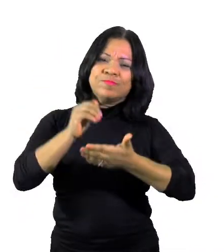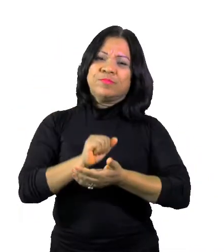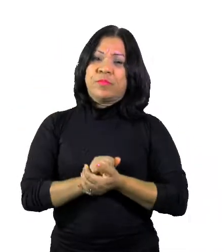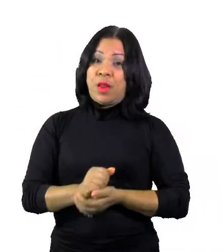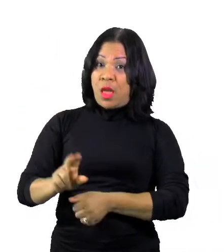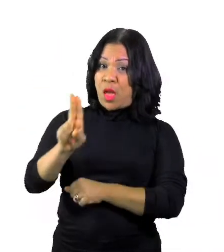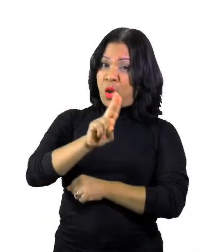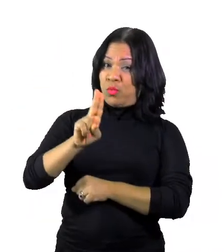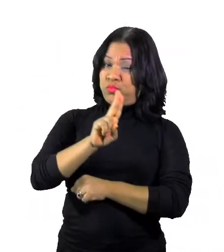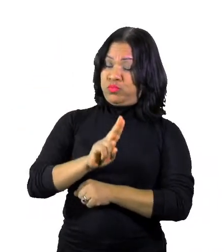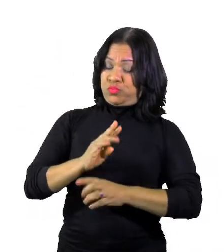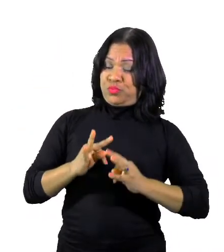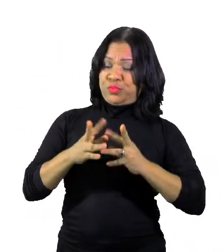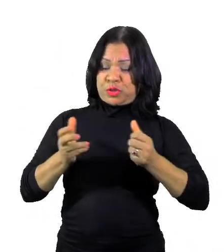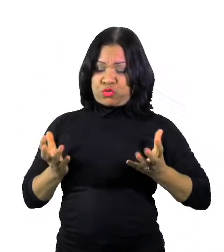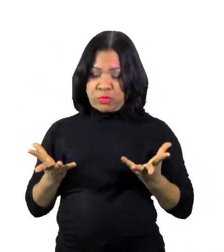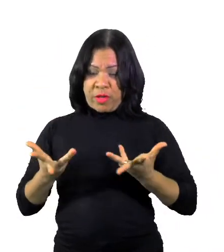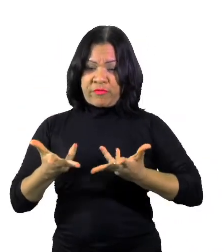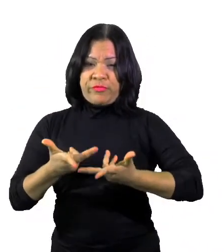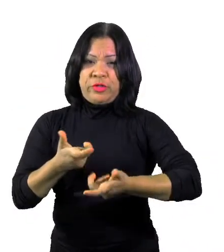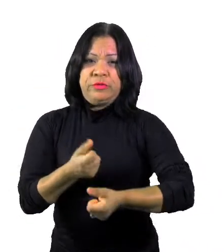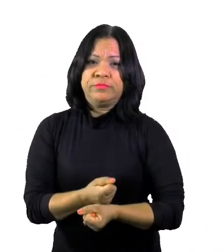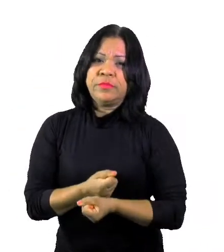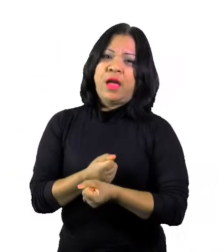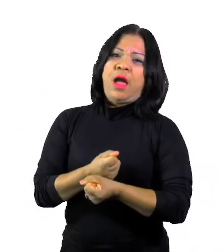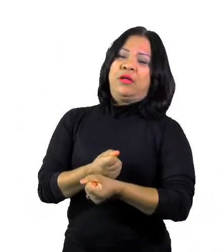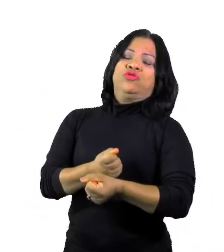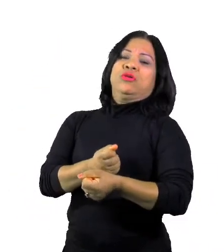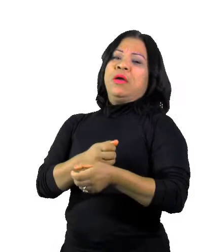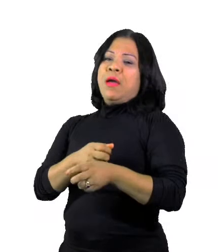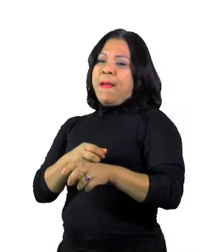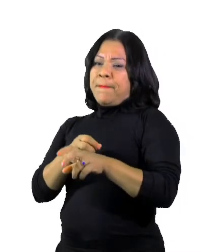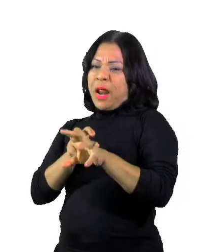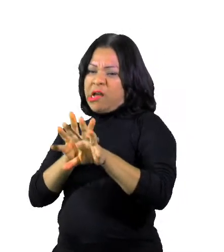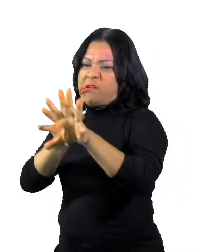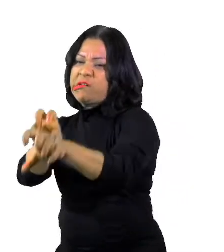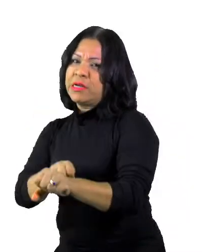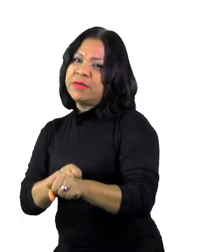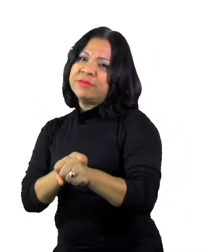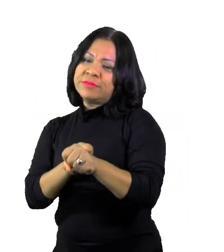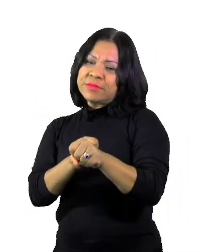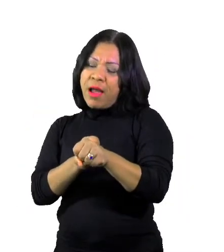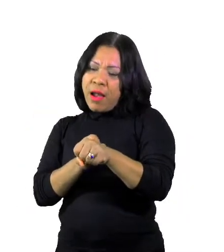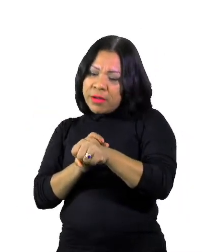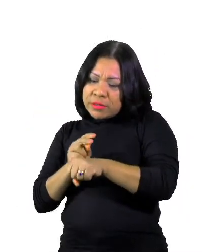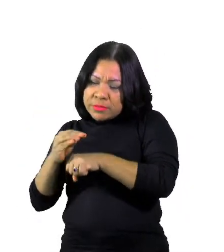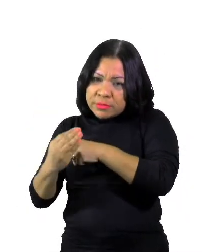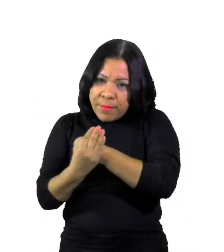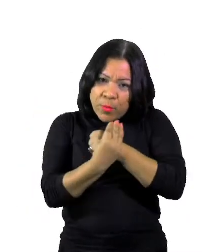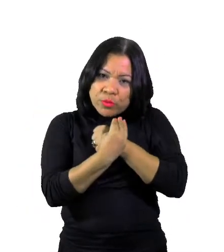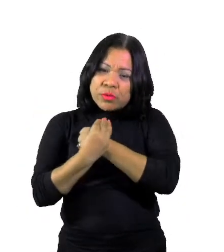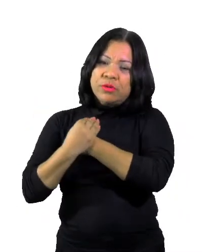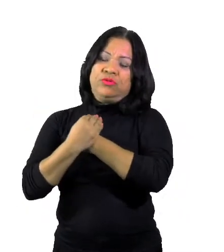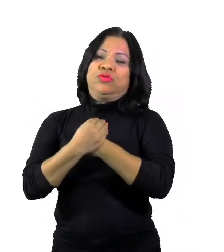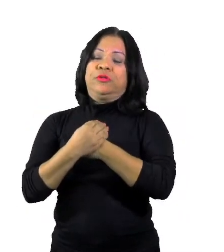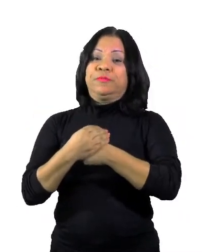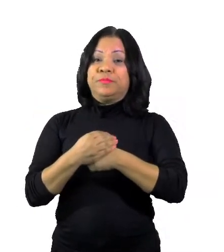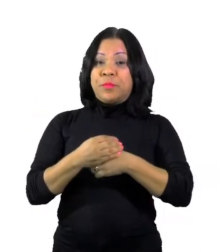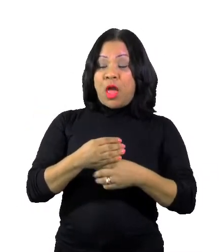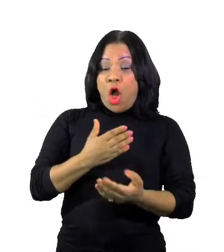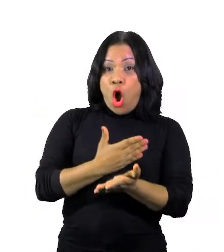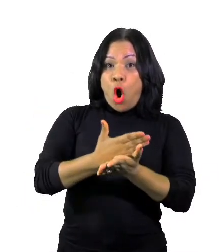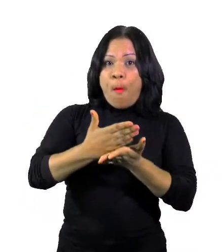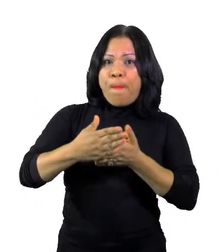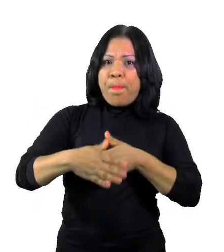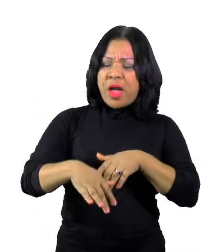habilidades para caçar e se proteger. Costuma ser mais ativa quando o sol se põe e